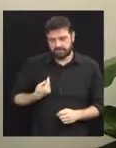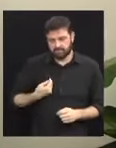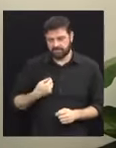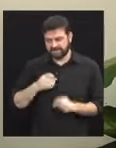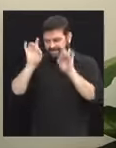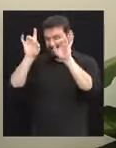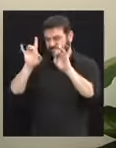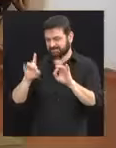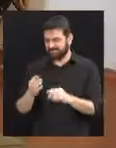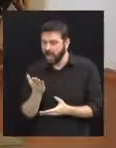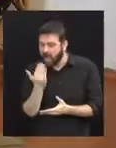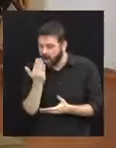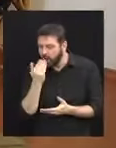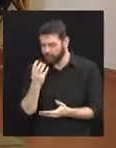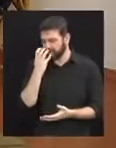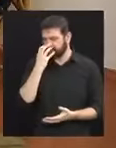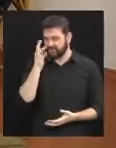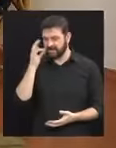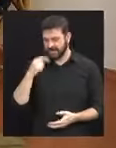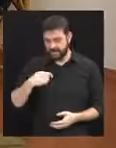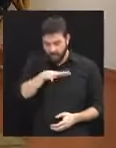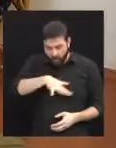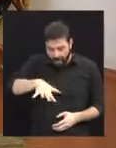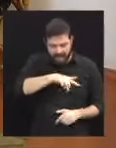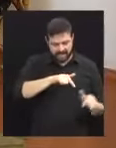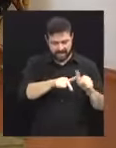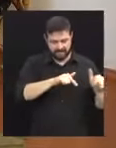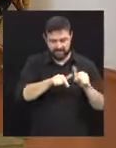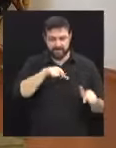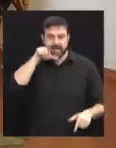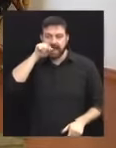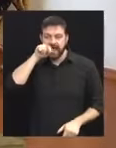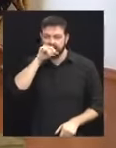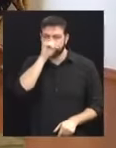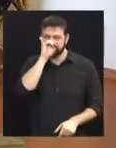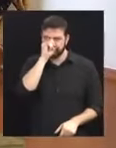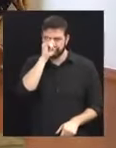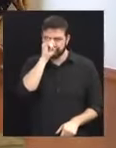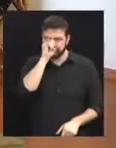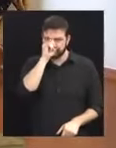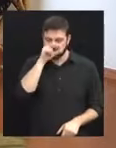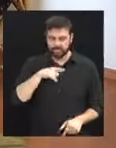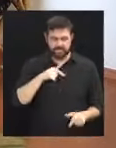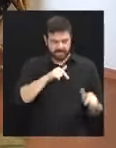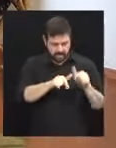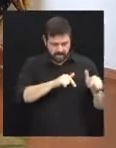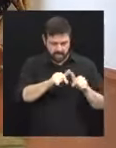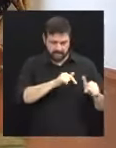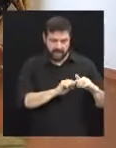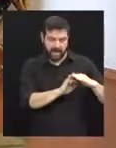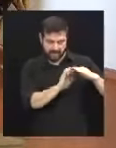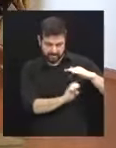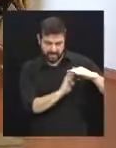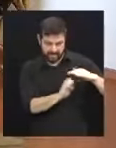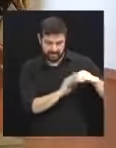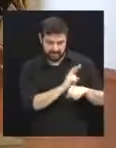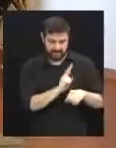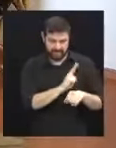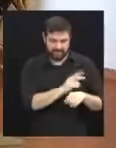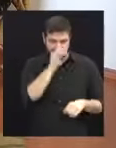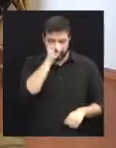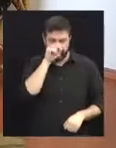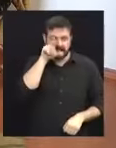sobre nutrição de pets, porque a minha área é mais nutrição de aves e suínos, que são mais a parte de produção animal. Aproveitando que a Sara falou de aves e suínos antes da